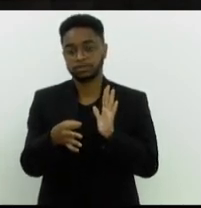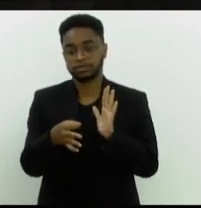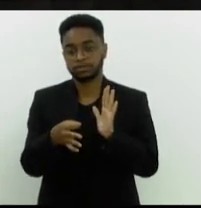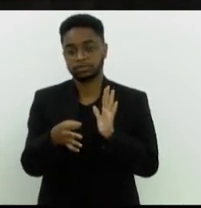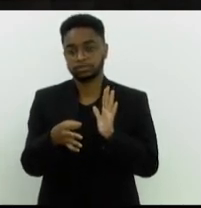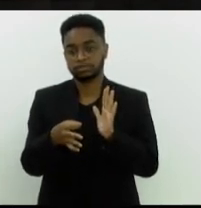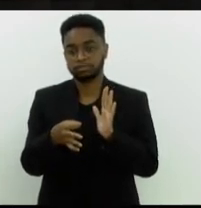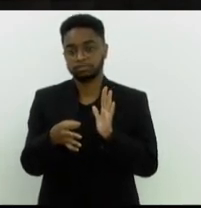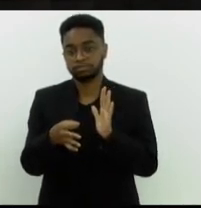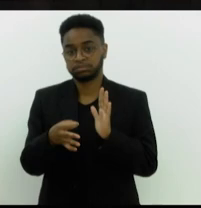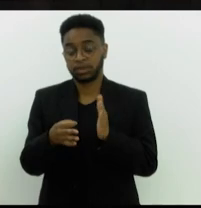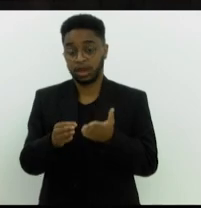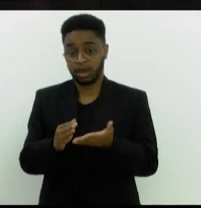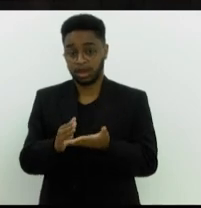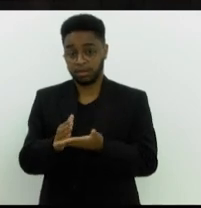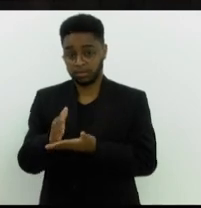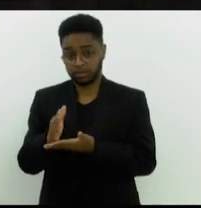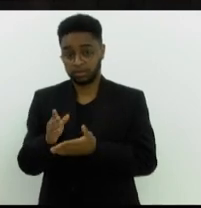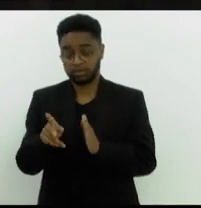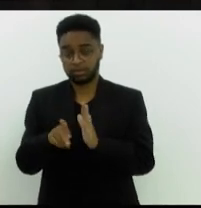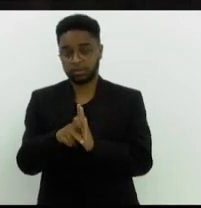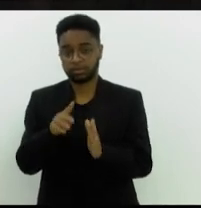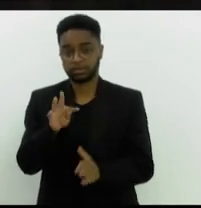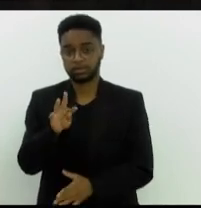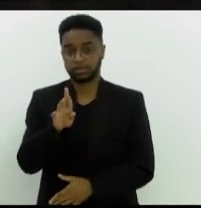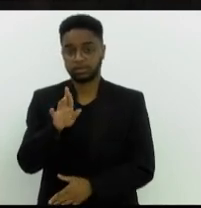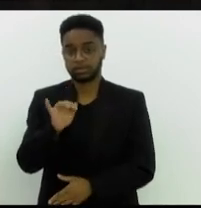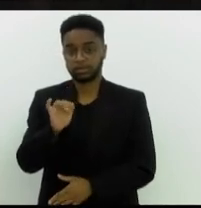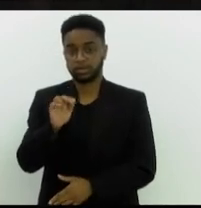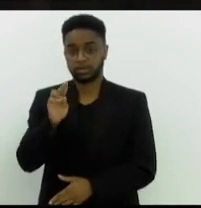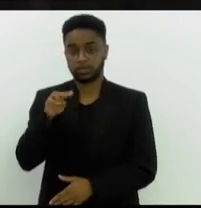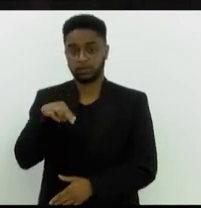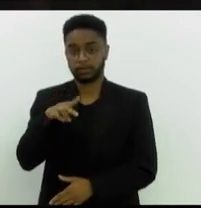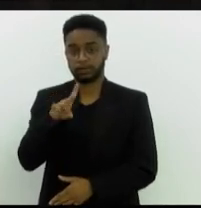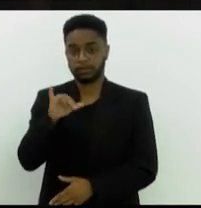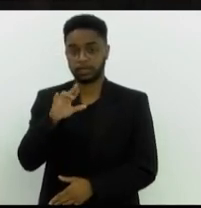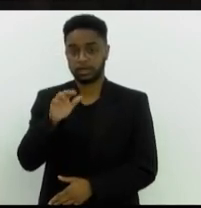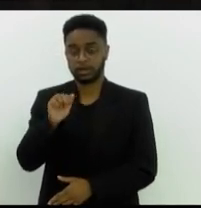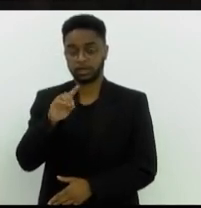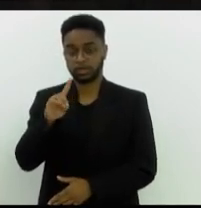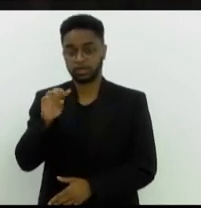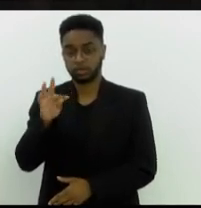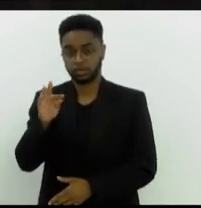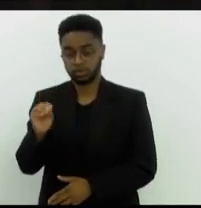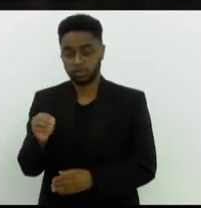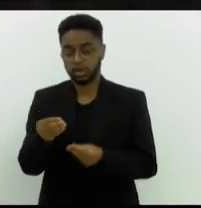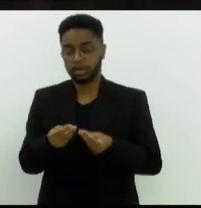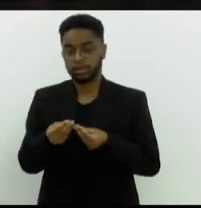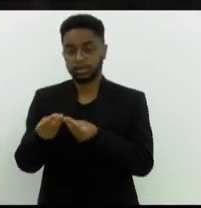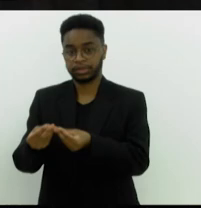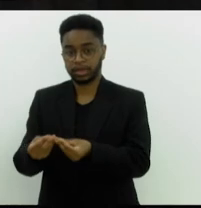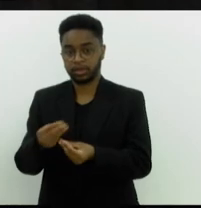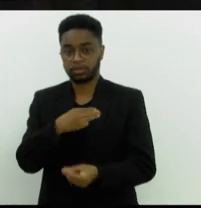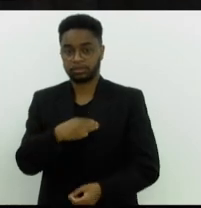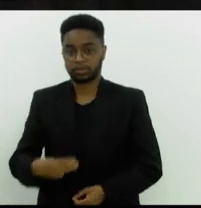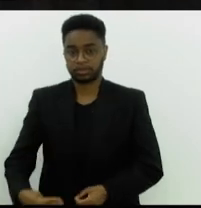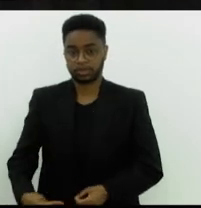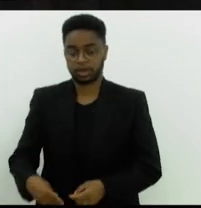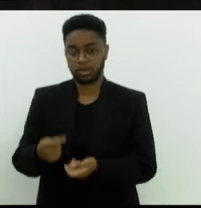é aprovado pelo triunvirato, sobe ao ministro da Economia, o ministro